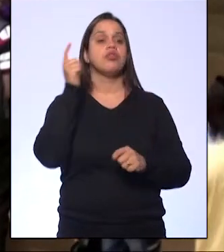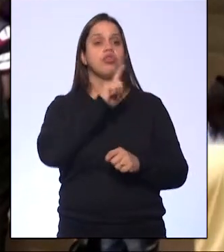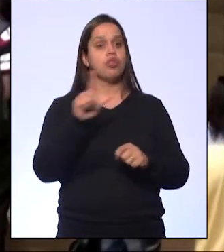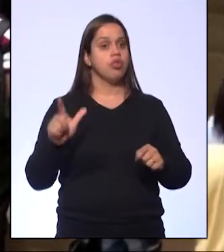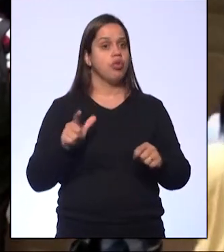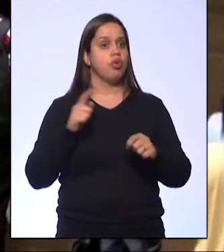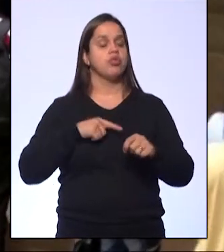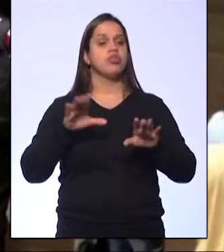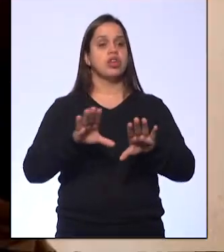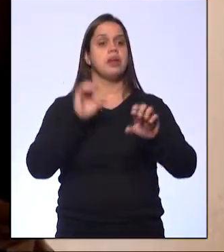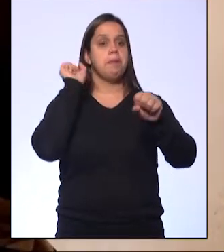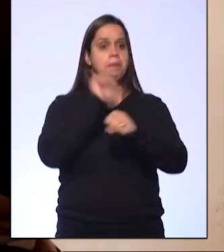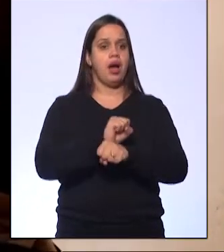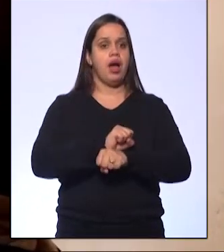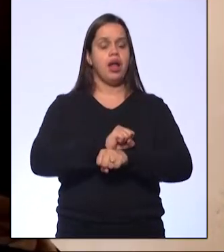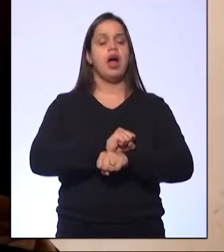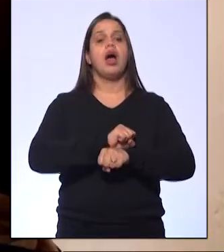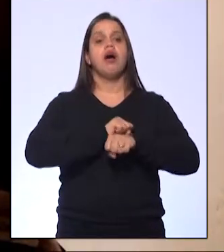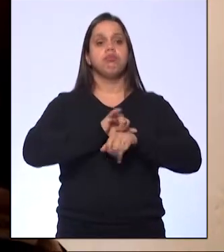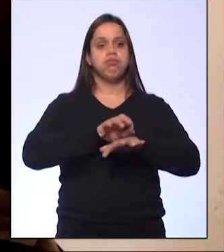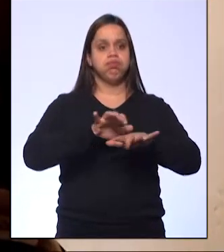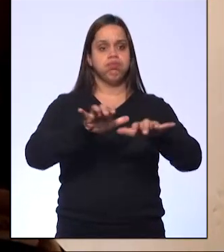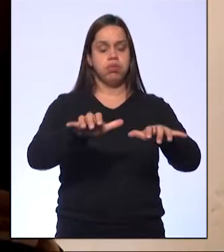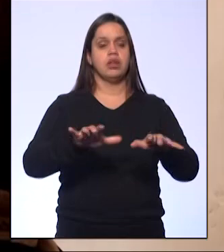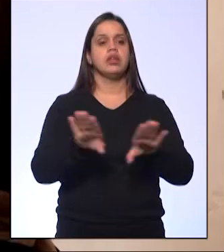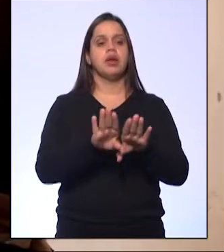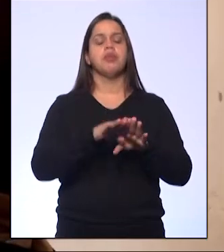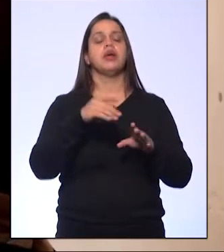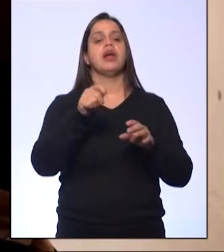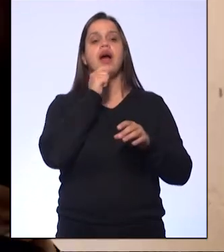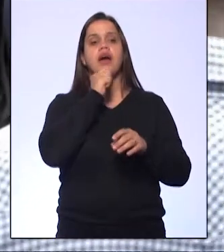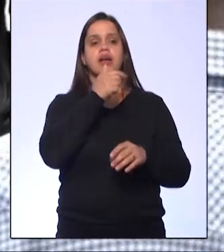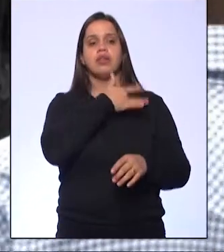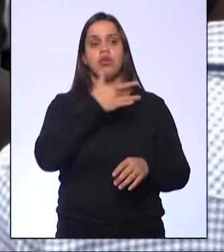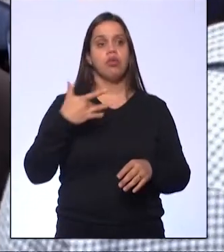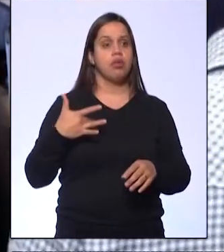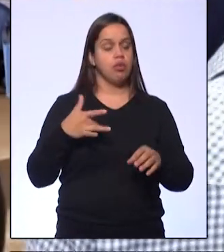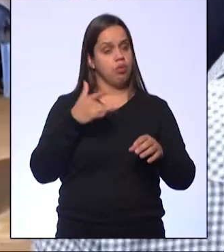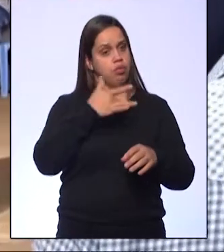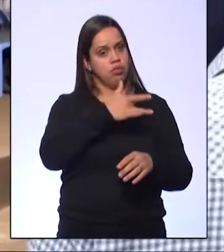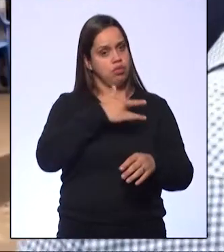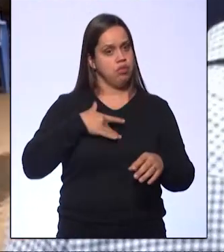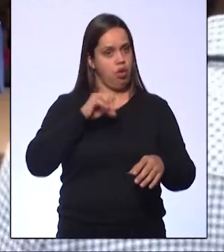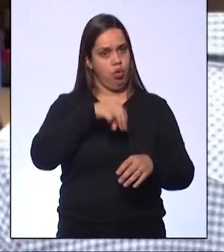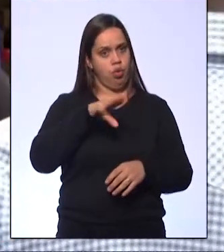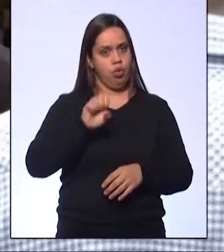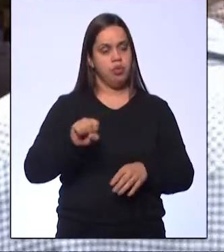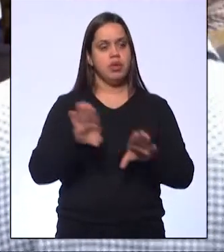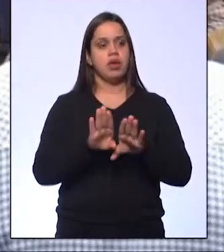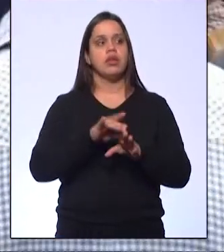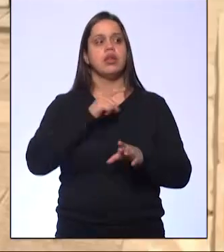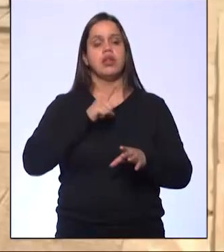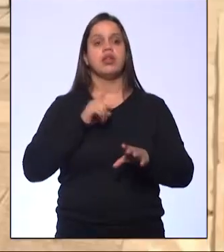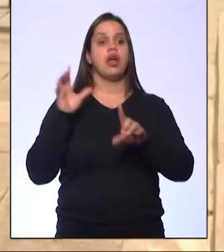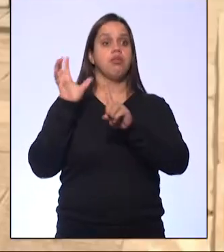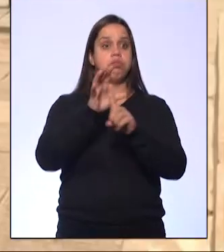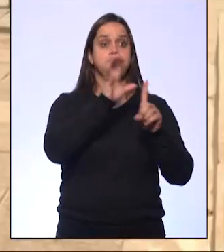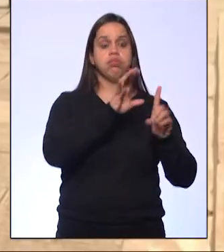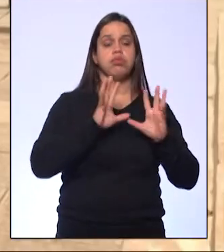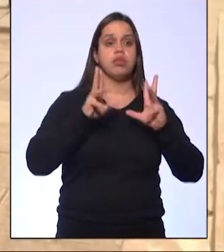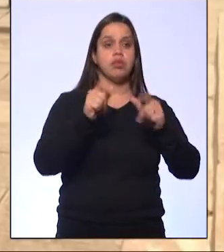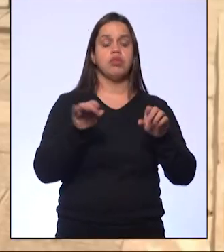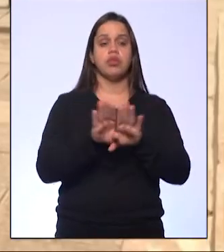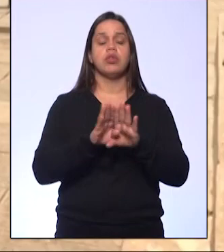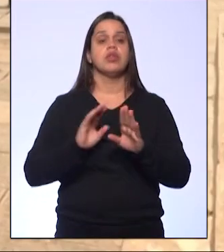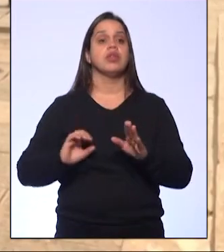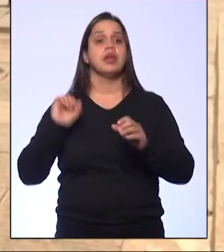a transmissão. Ainda de acordo com a OMS, a pandemia tem muitos impactos, além da própria doença, como interromper